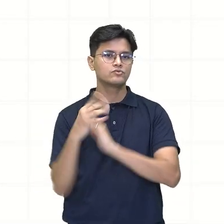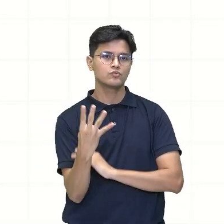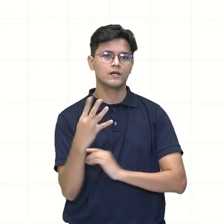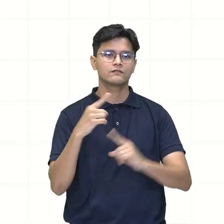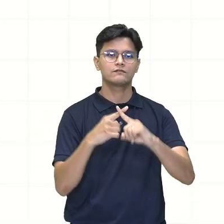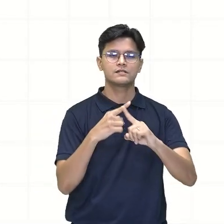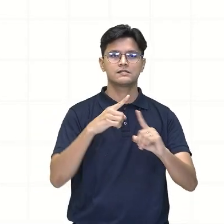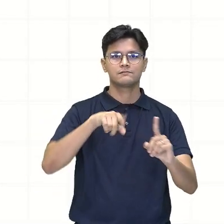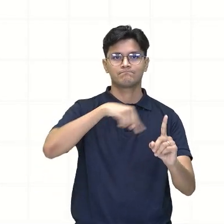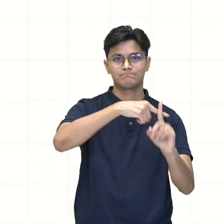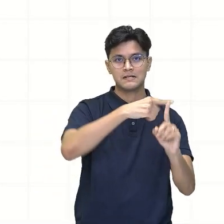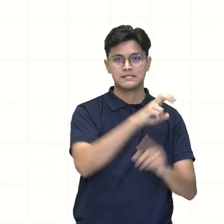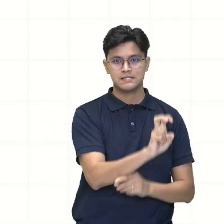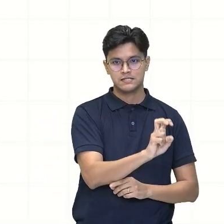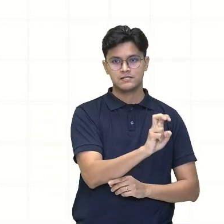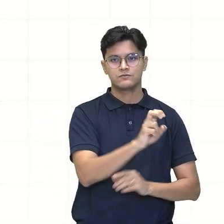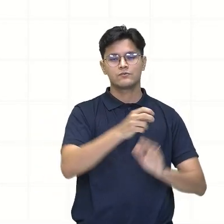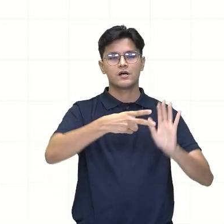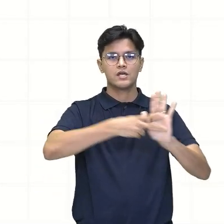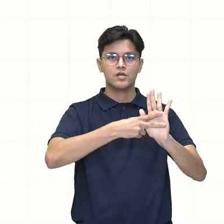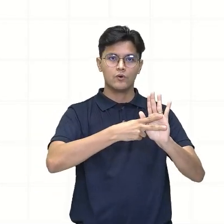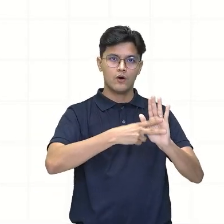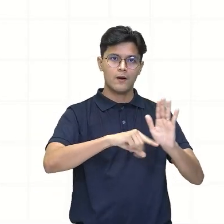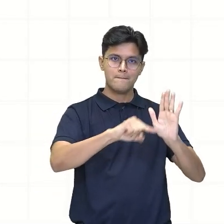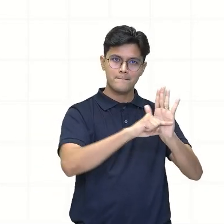5, 20.